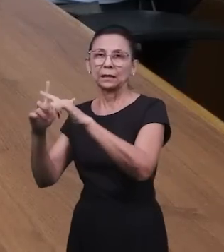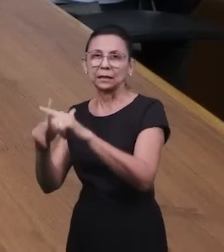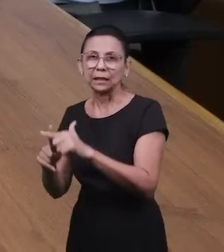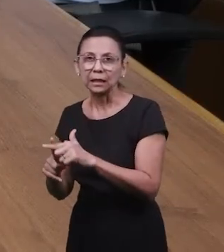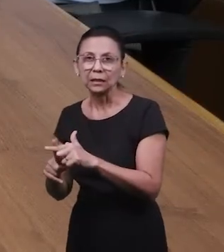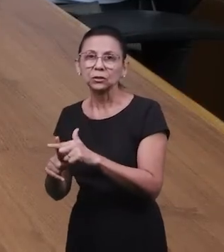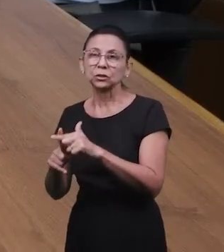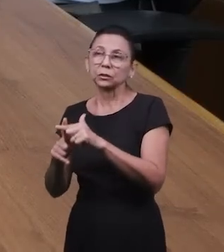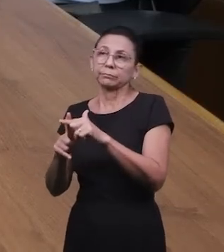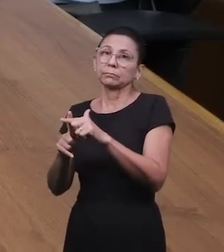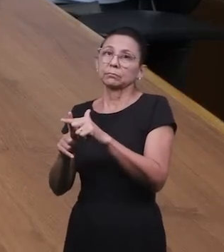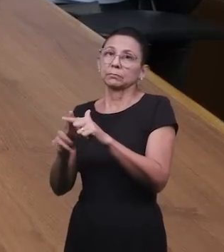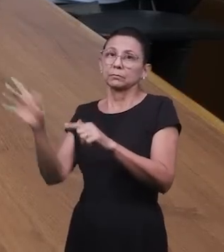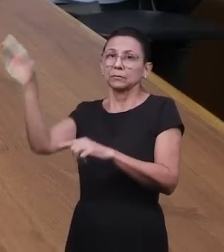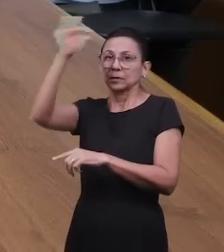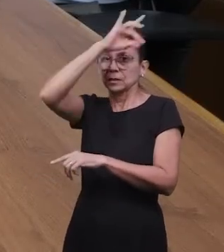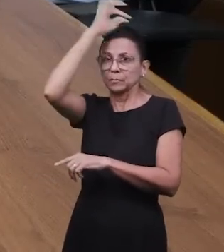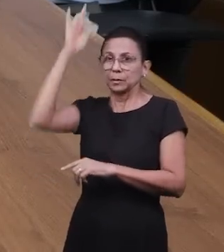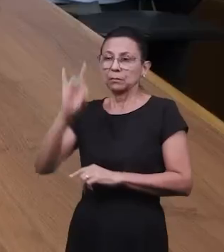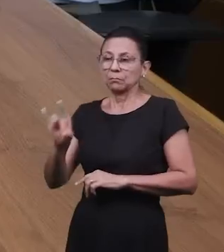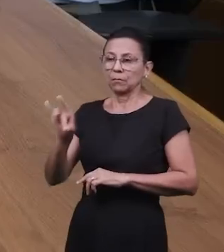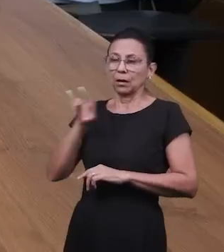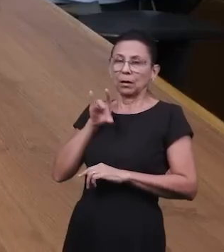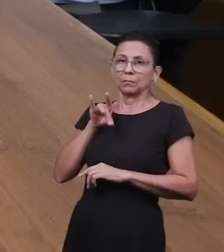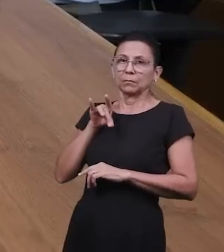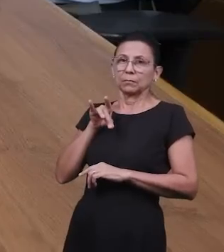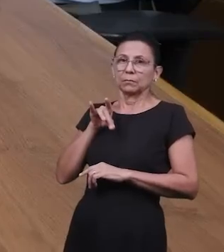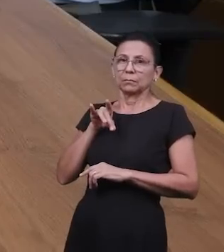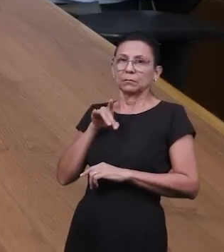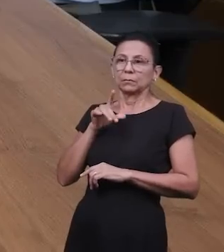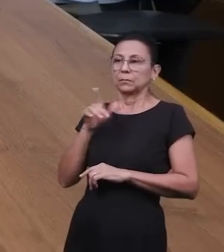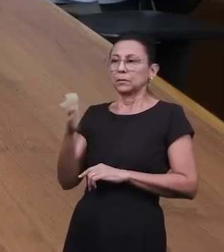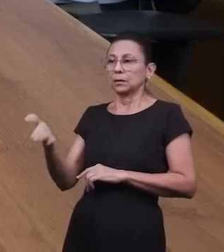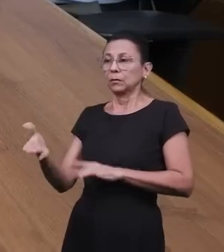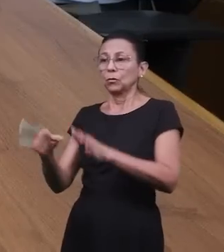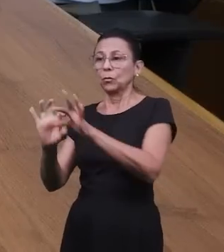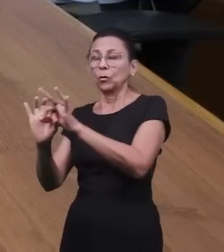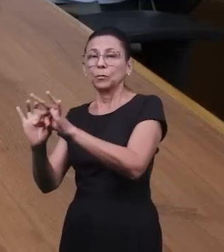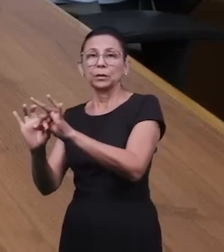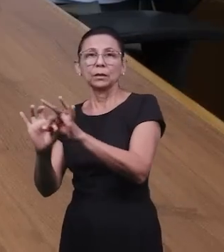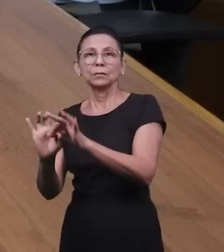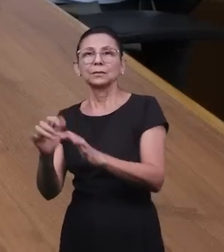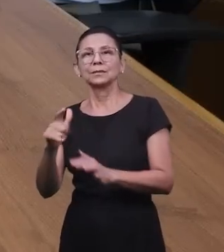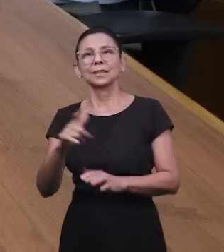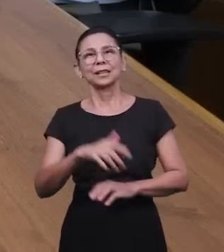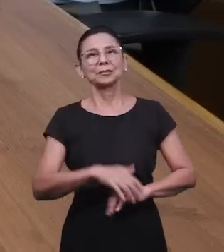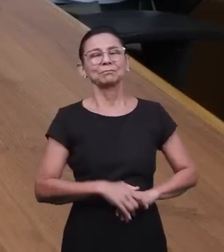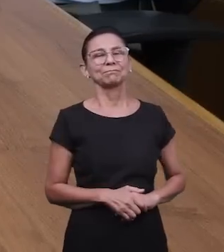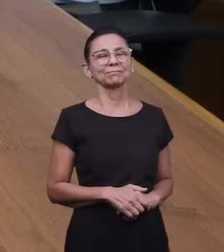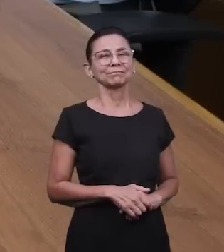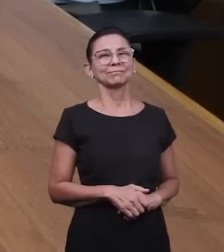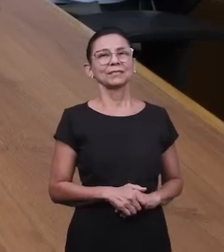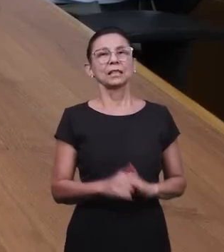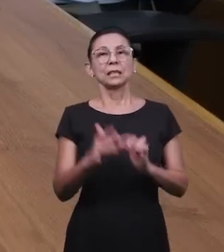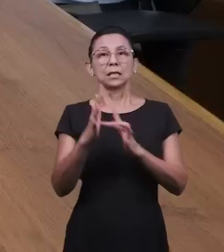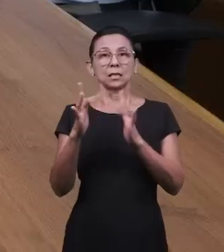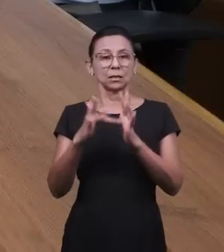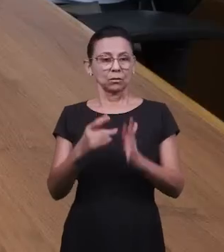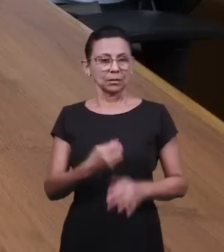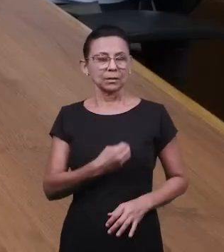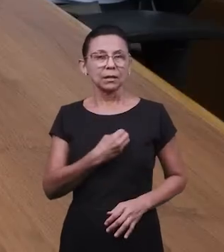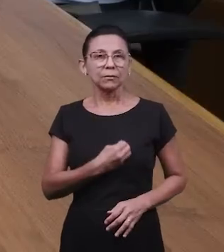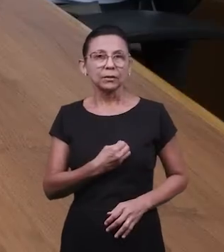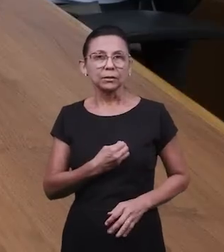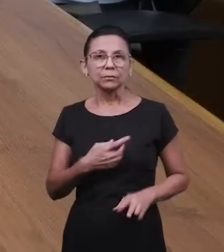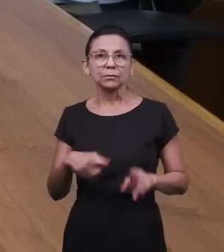o Espírito Santo, ela não tem comunhão. E Jesus está vivo, e a igreja está viva